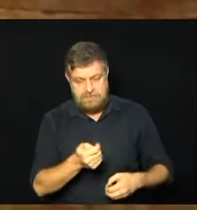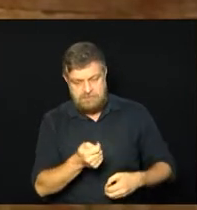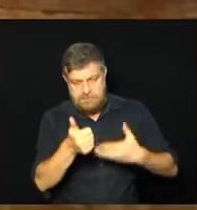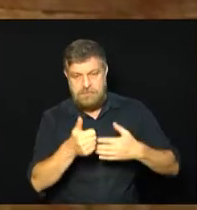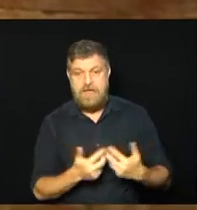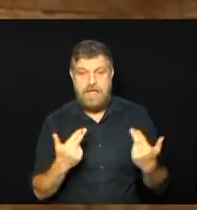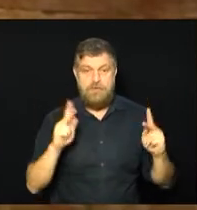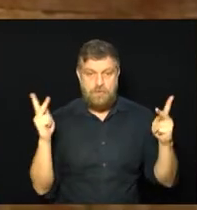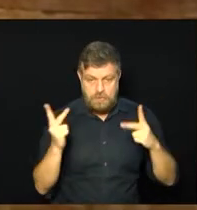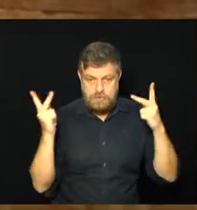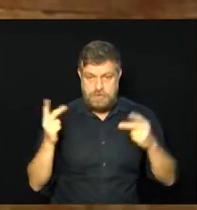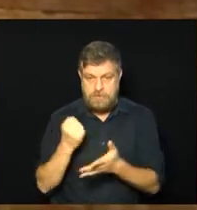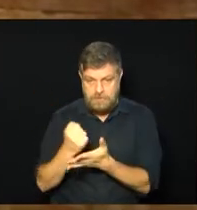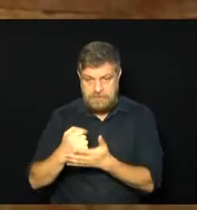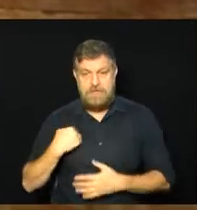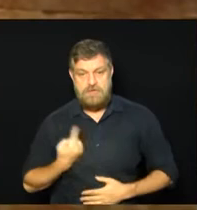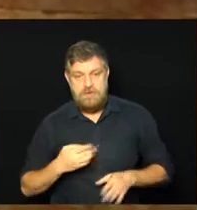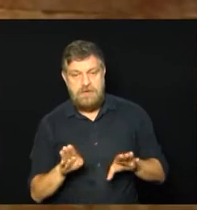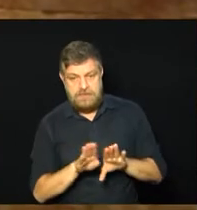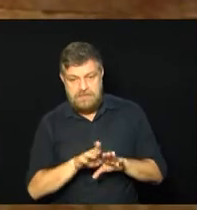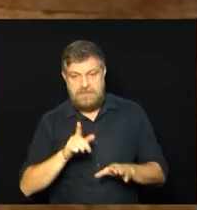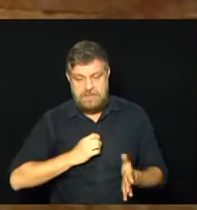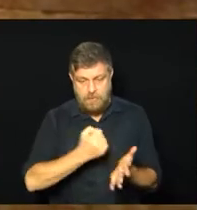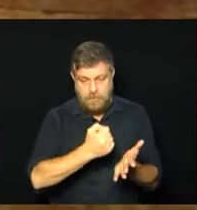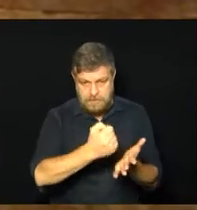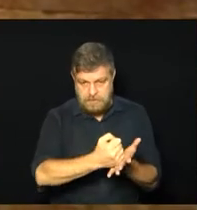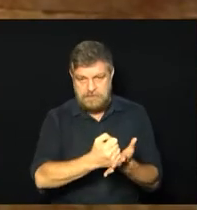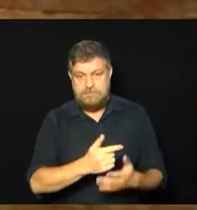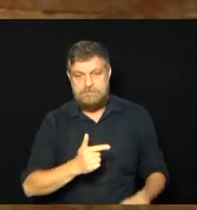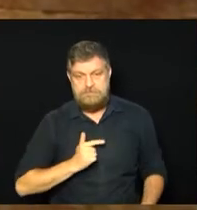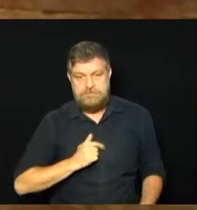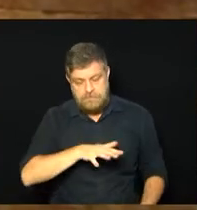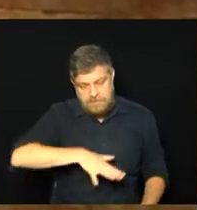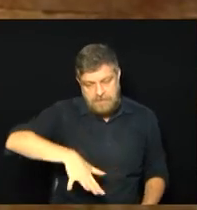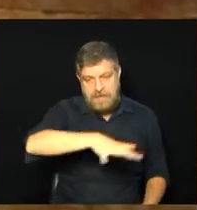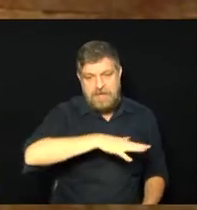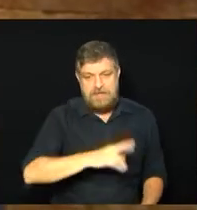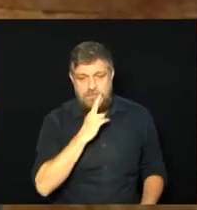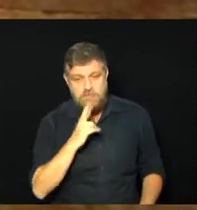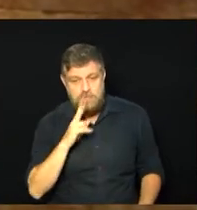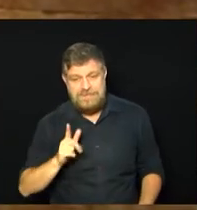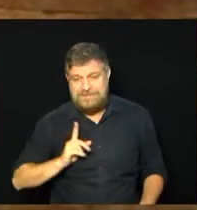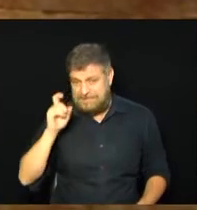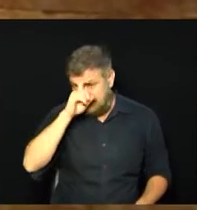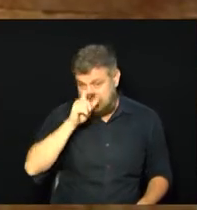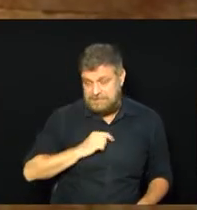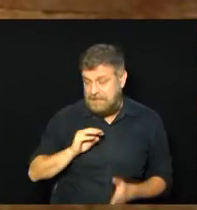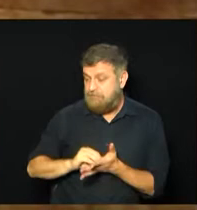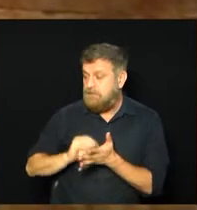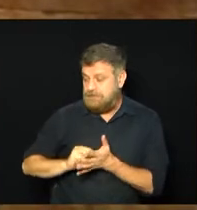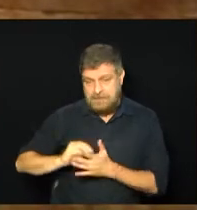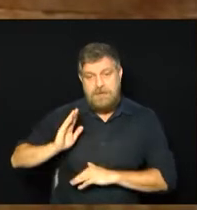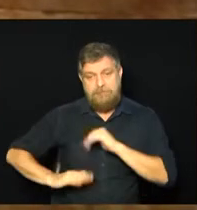lojas de shopping contratam, nós contratamos também, temos contratado bastante. O mercado, o nosso setor está com uma dificuldade de contratação de mão de